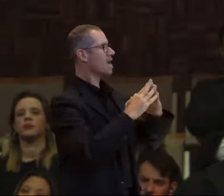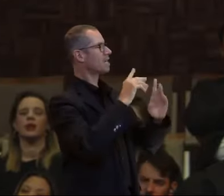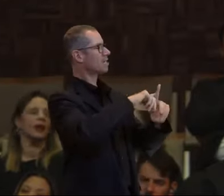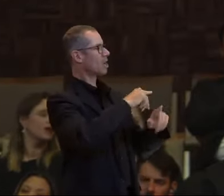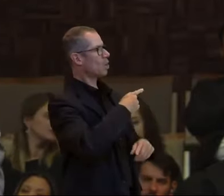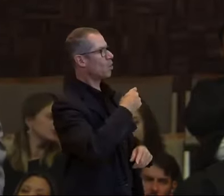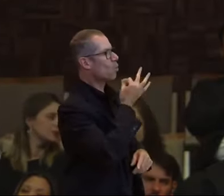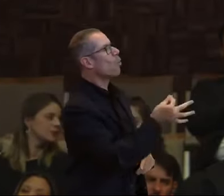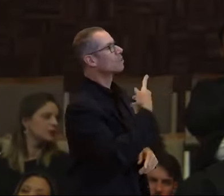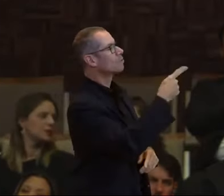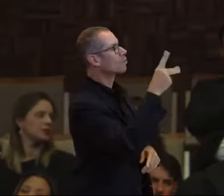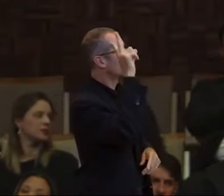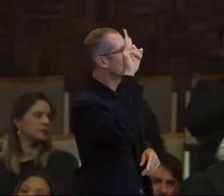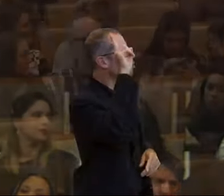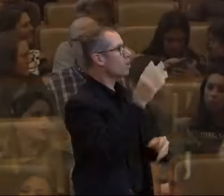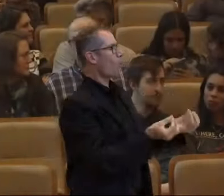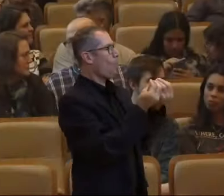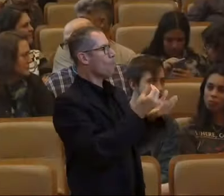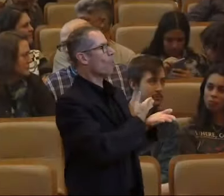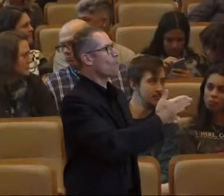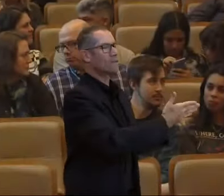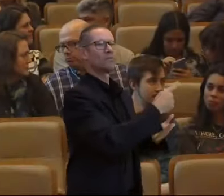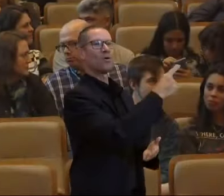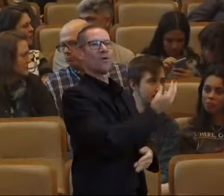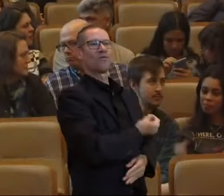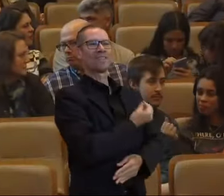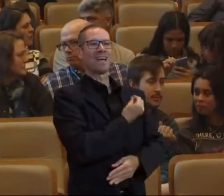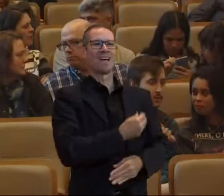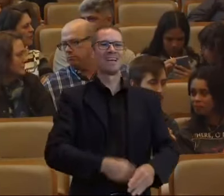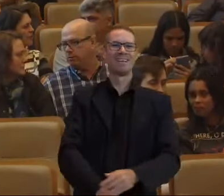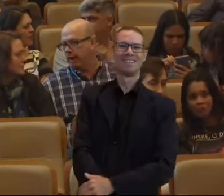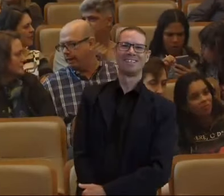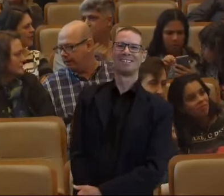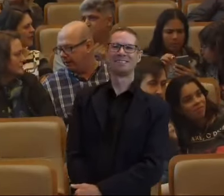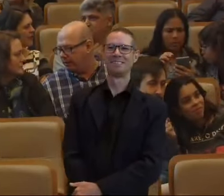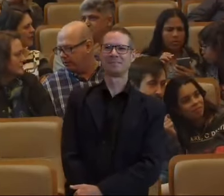a sua história. Como é que começou aí na tua vida?